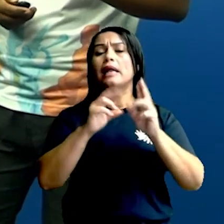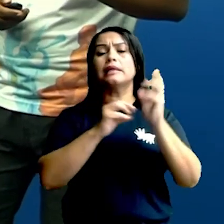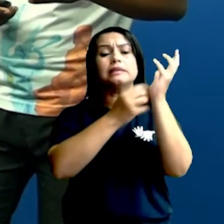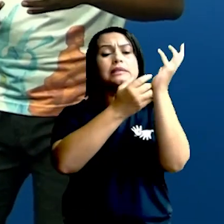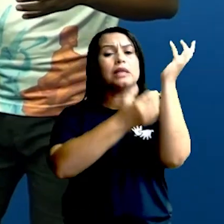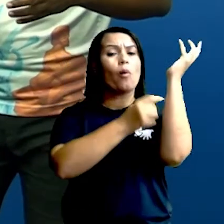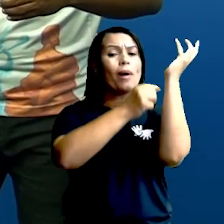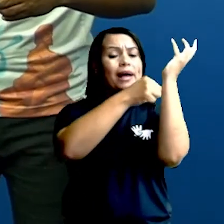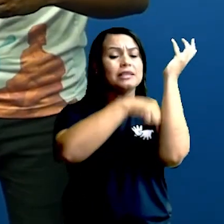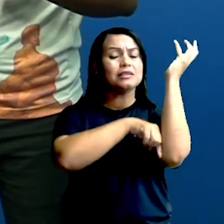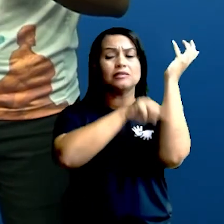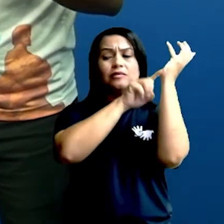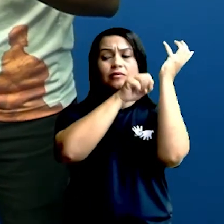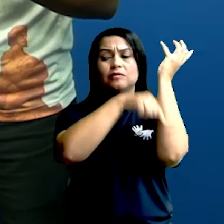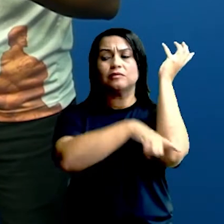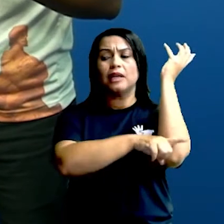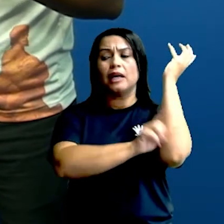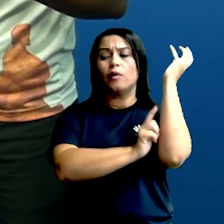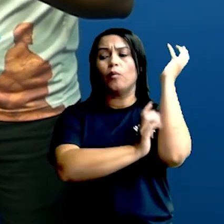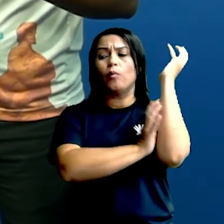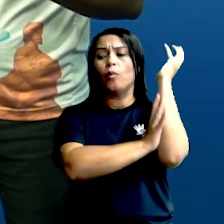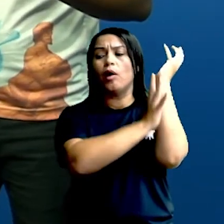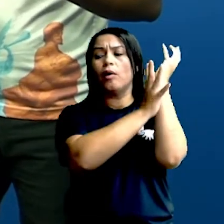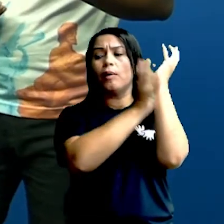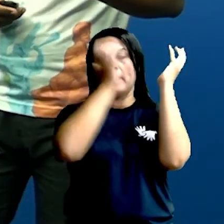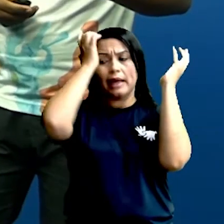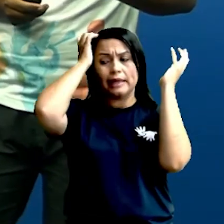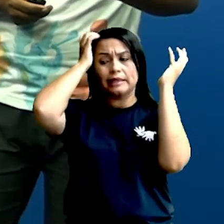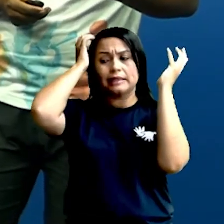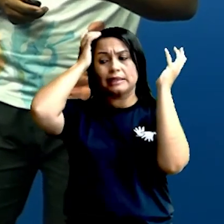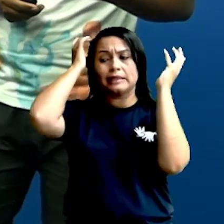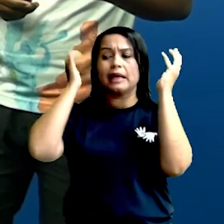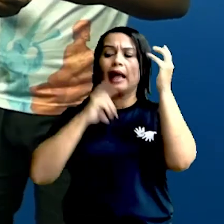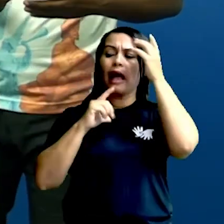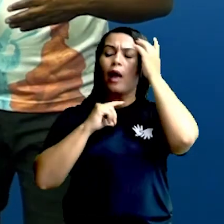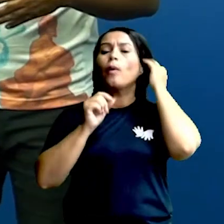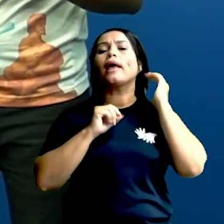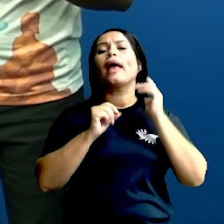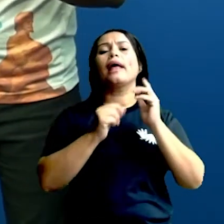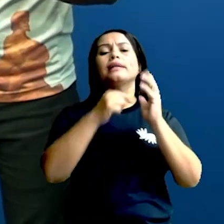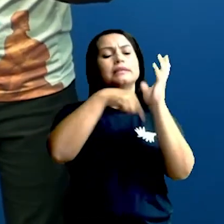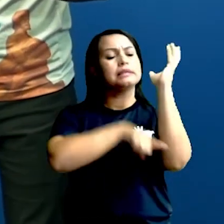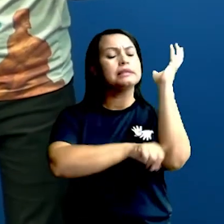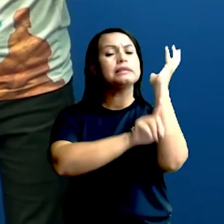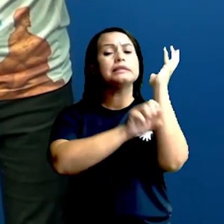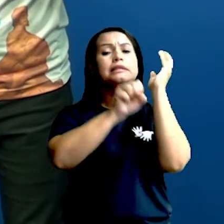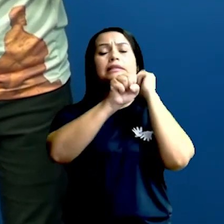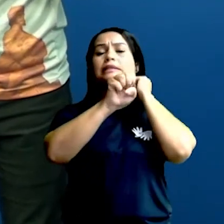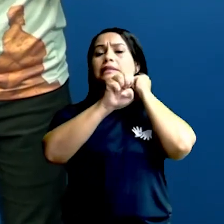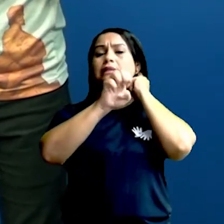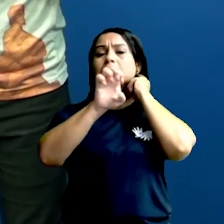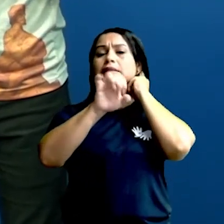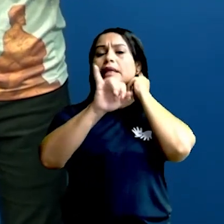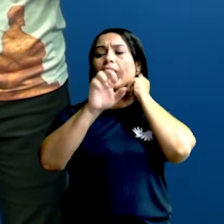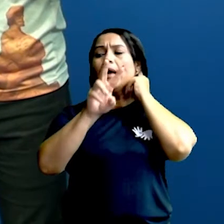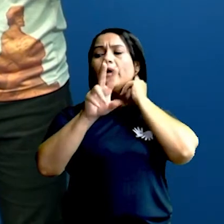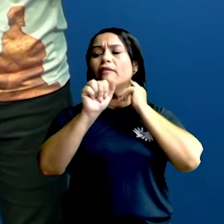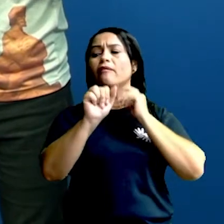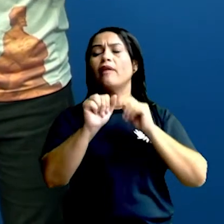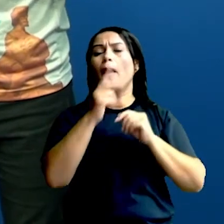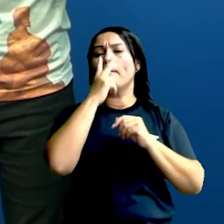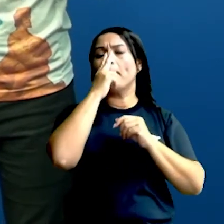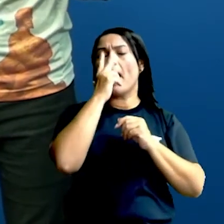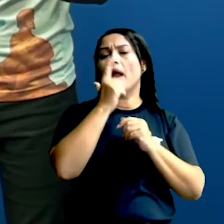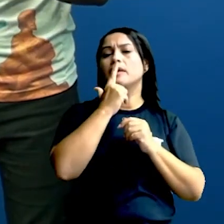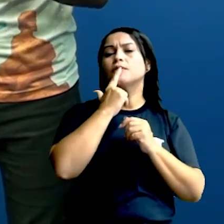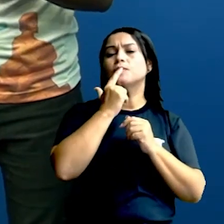aos vasos que falamos anteriormente, esses vasos transportam a seiva. A seiva é como, digamos que fosse o